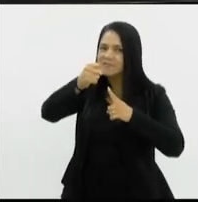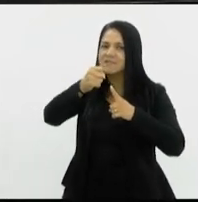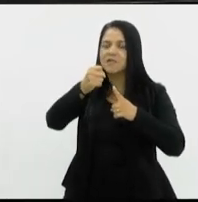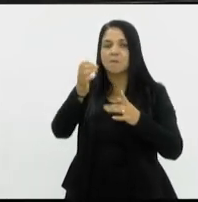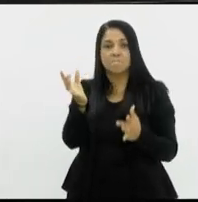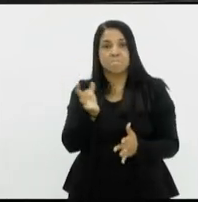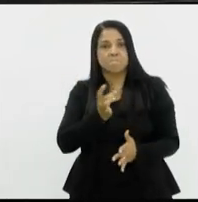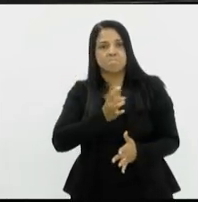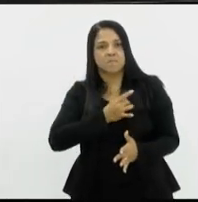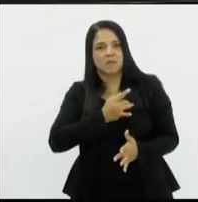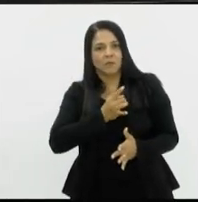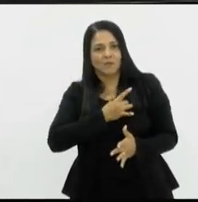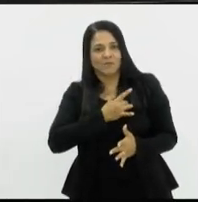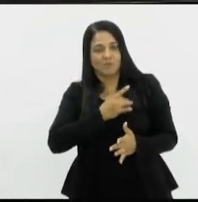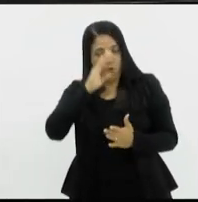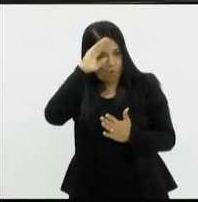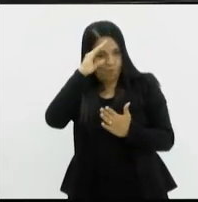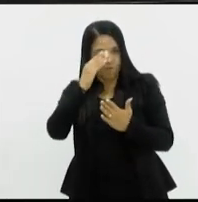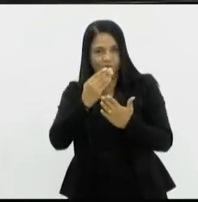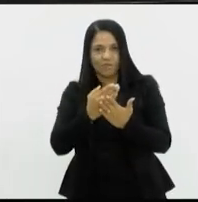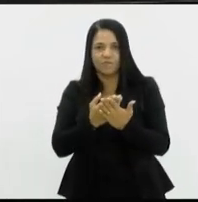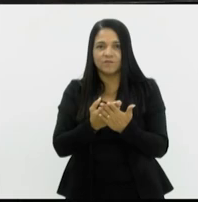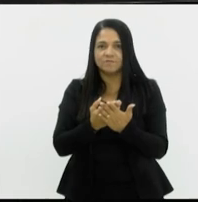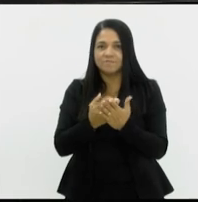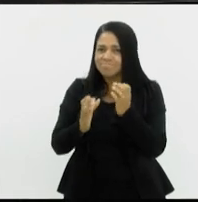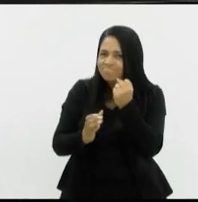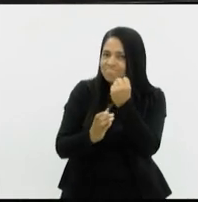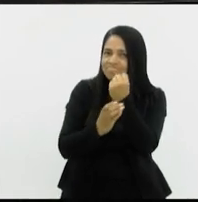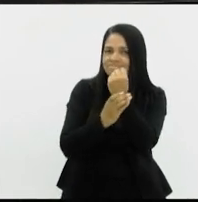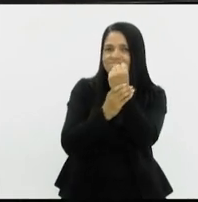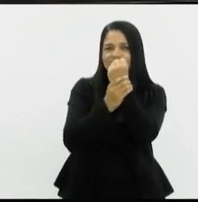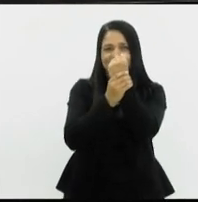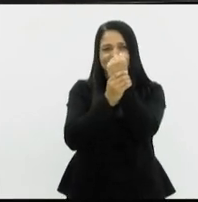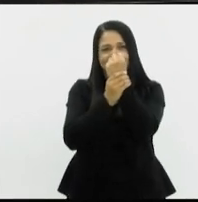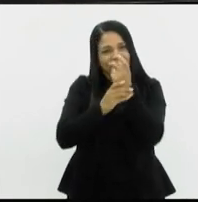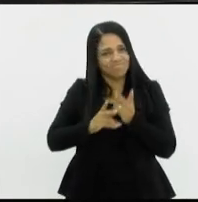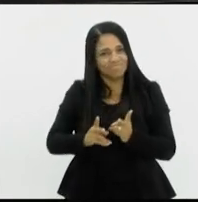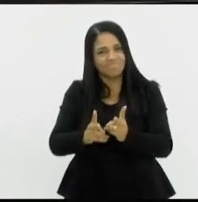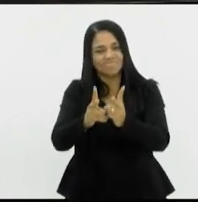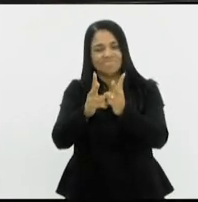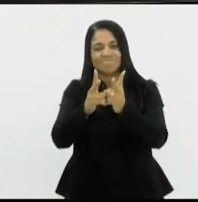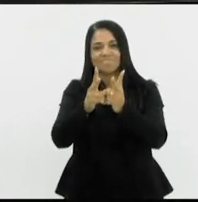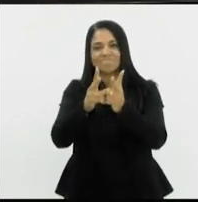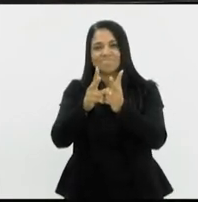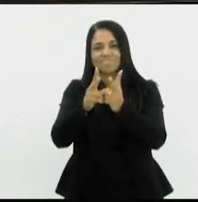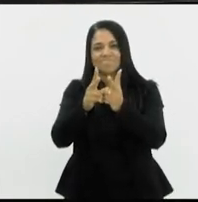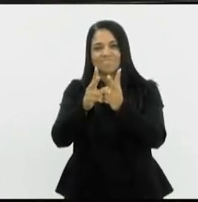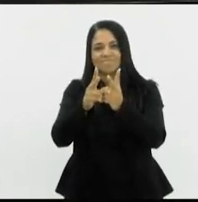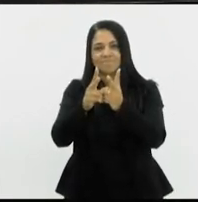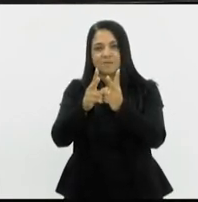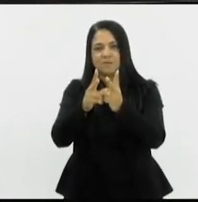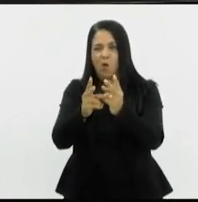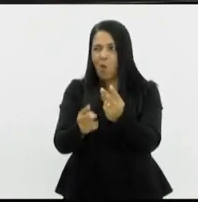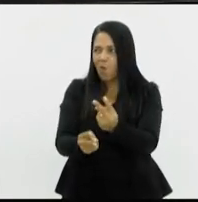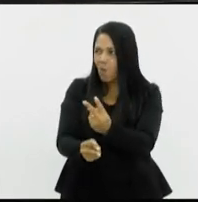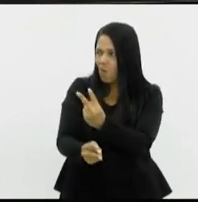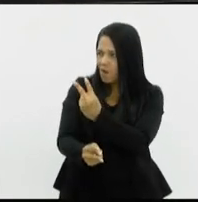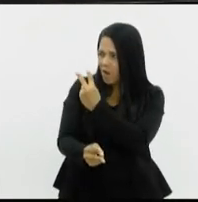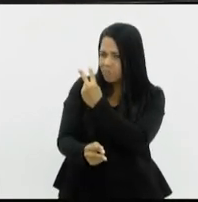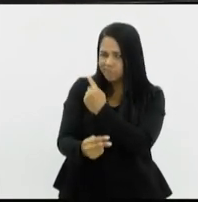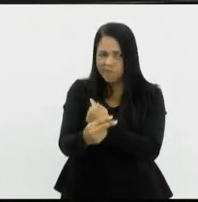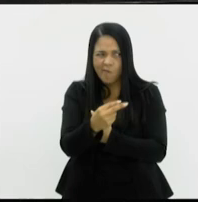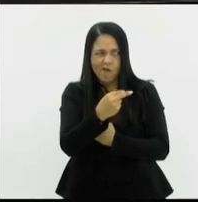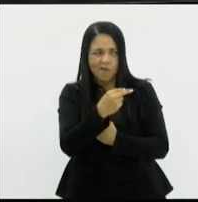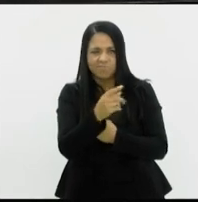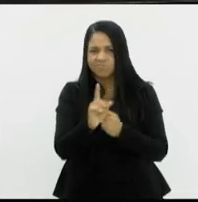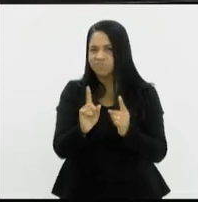nossos medos, a confiança e segurança para seguirmos em frente, sem olharmos as